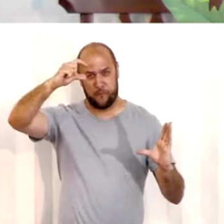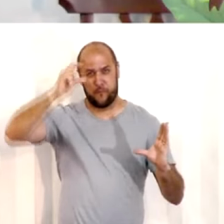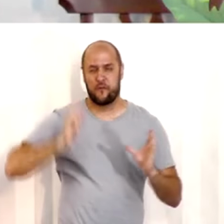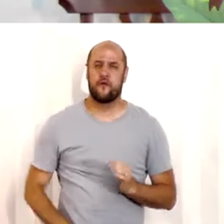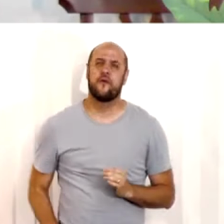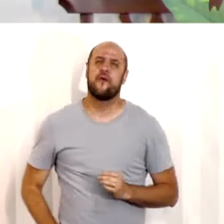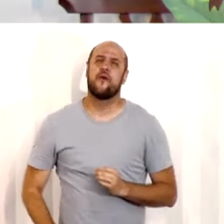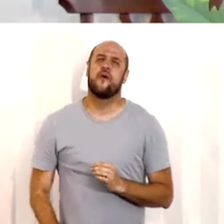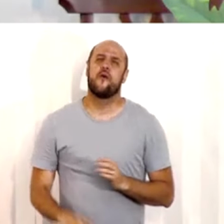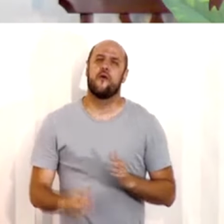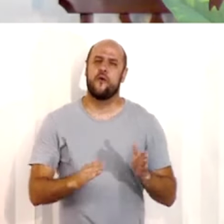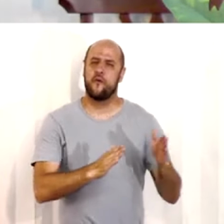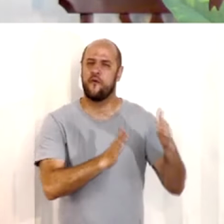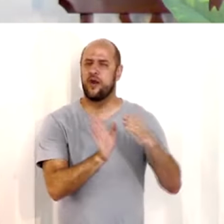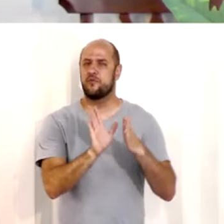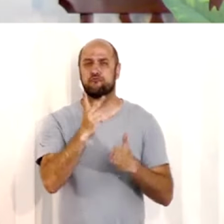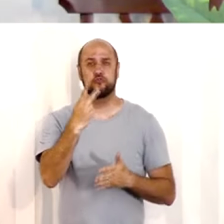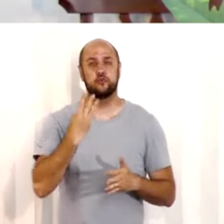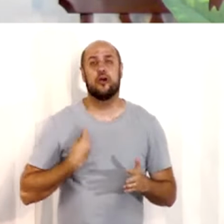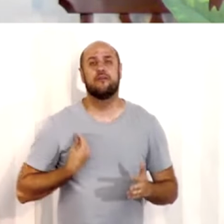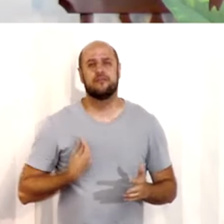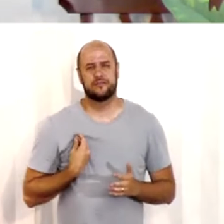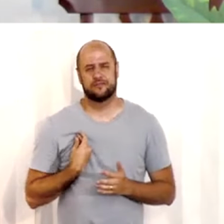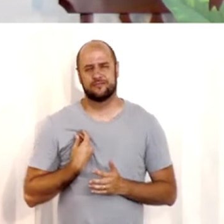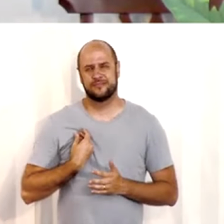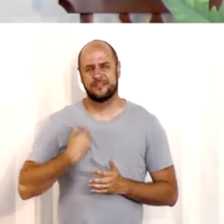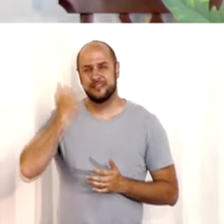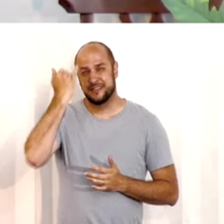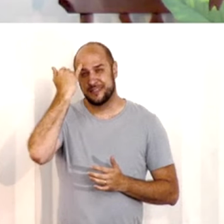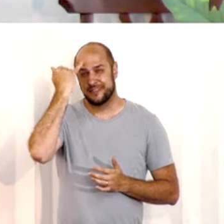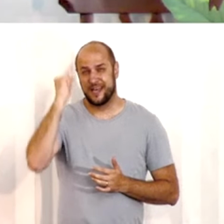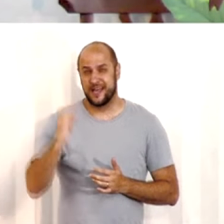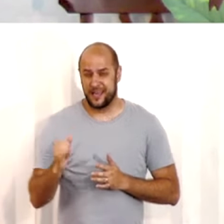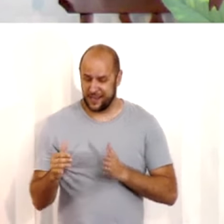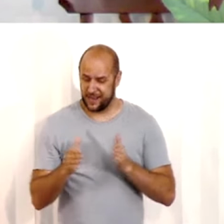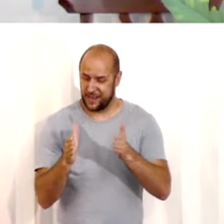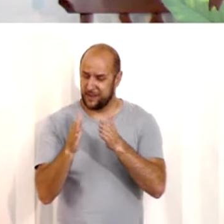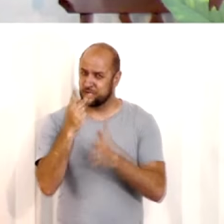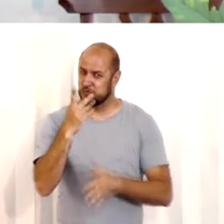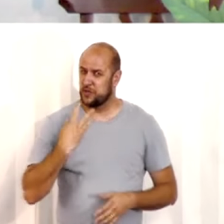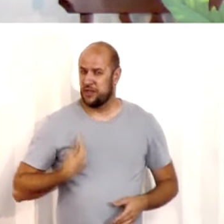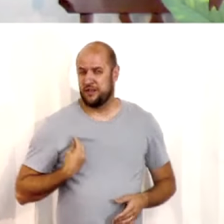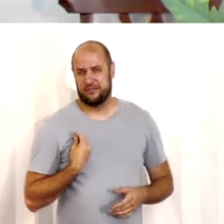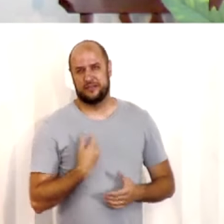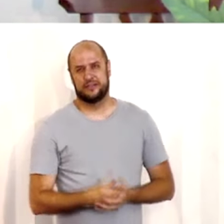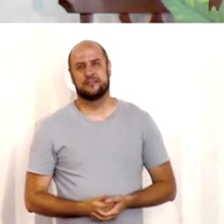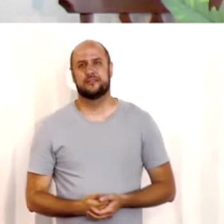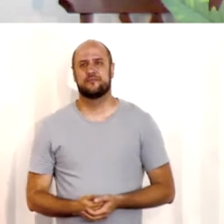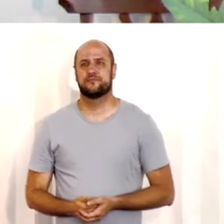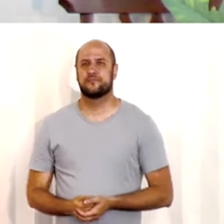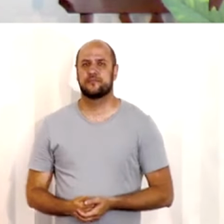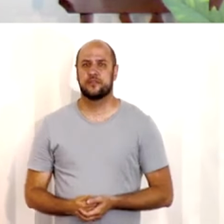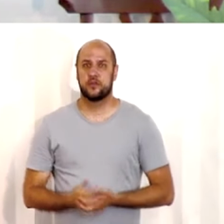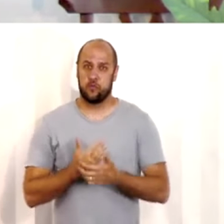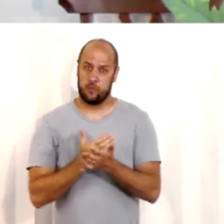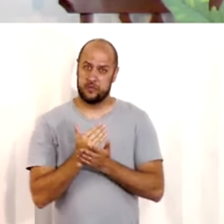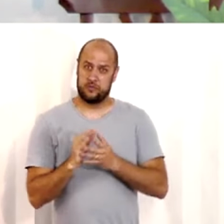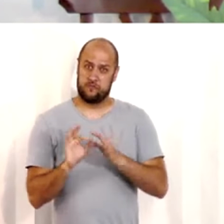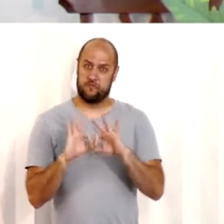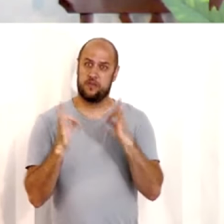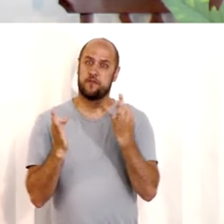que fosse o caminho de vocês, a caminhadinha de vocês. Ela começou lá na família de vocês, por isso